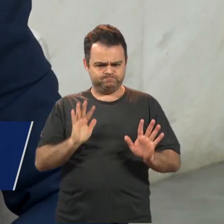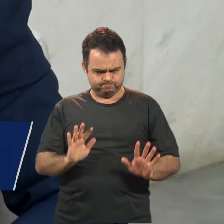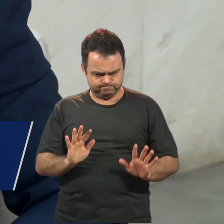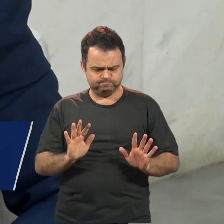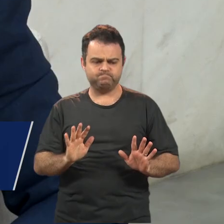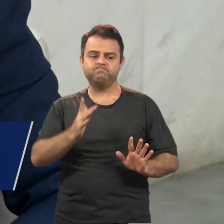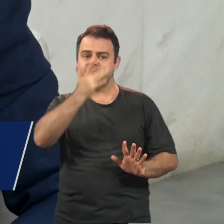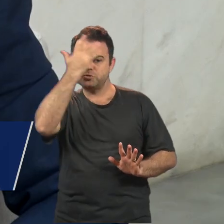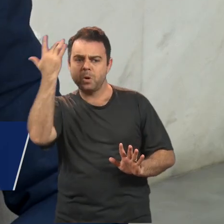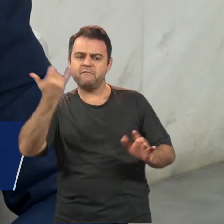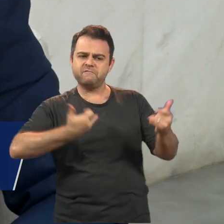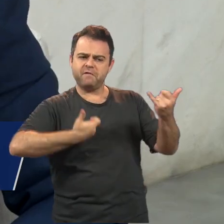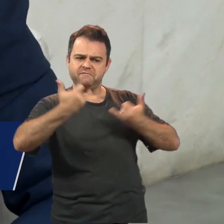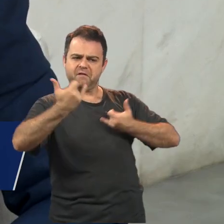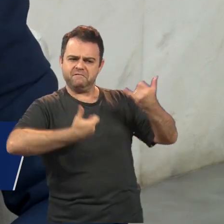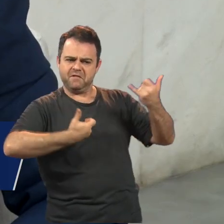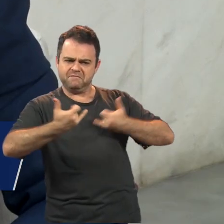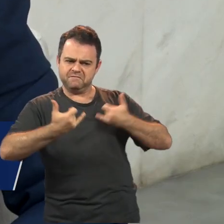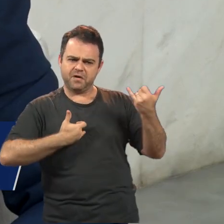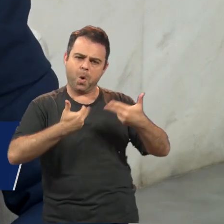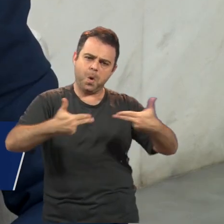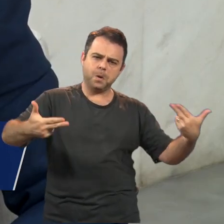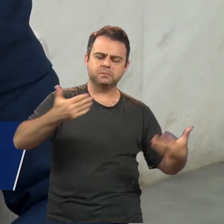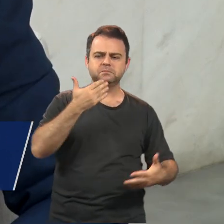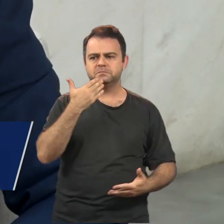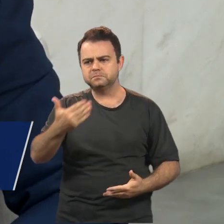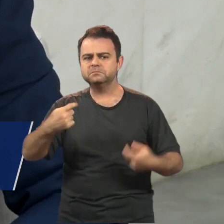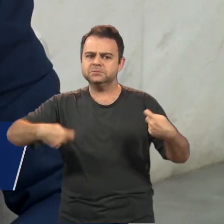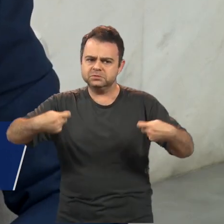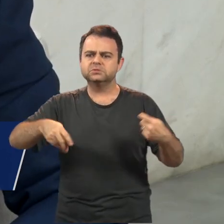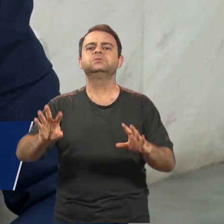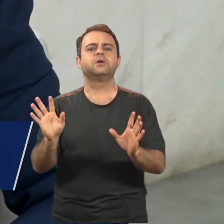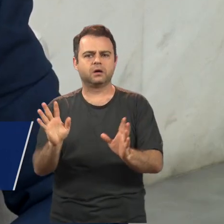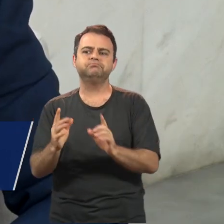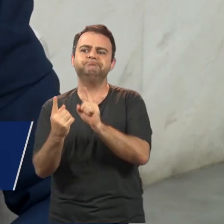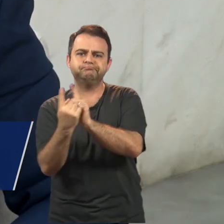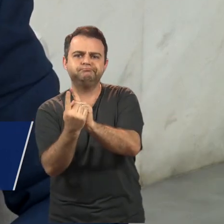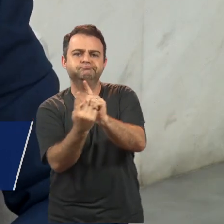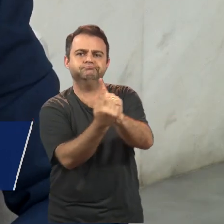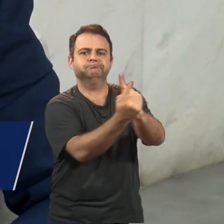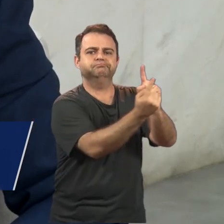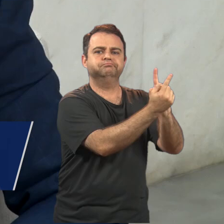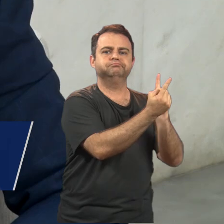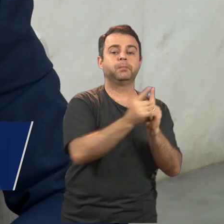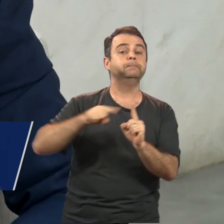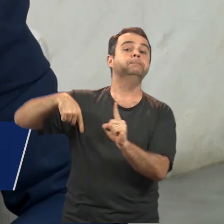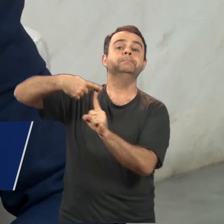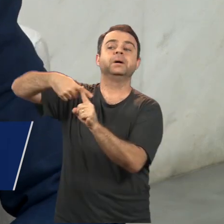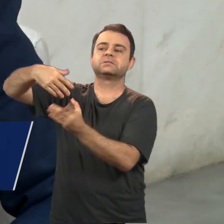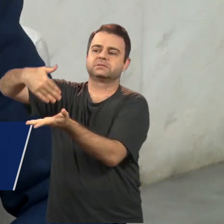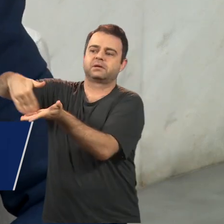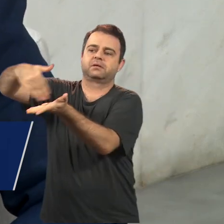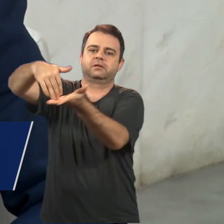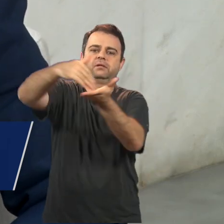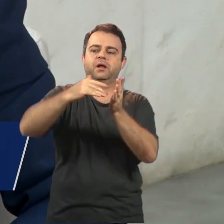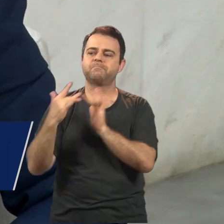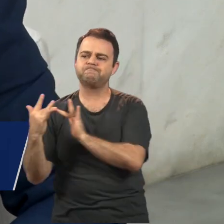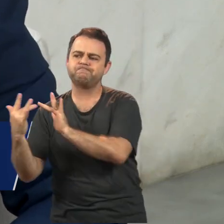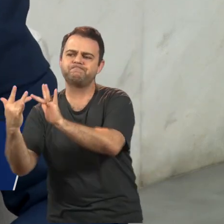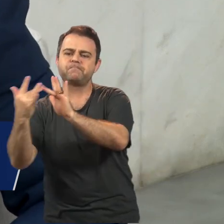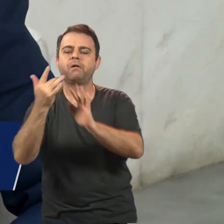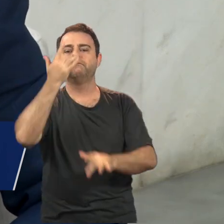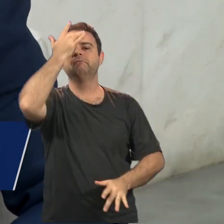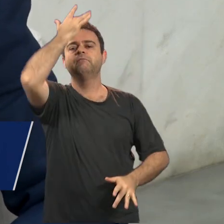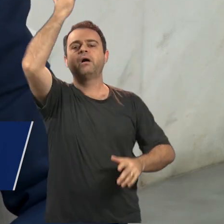responder à população, mas é lógico que quando você tem uma parceria com as secretarias, fica muito mais fácil para que você